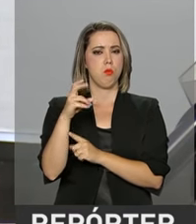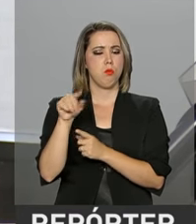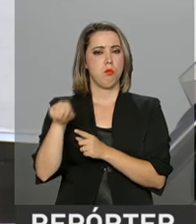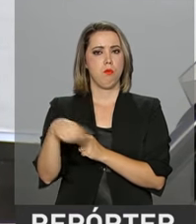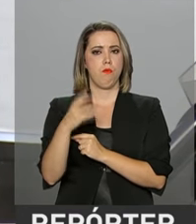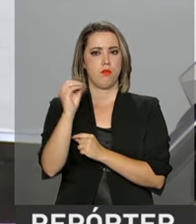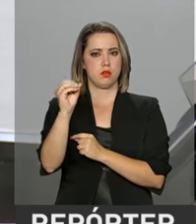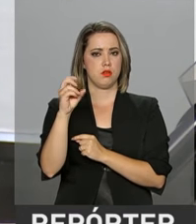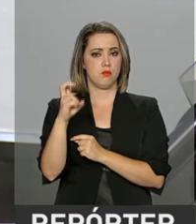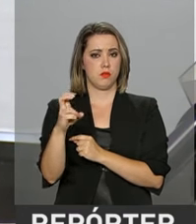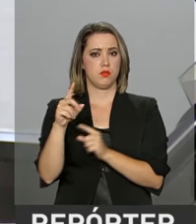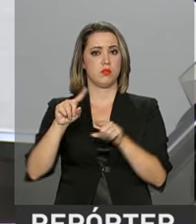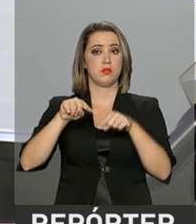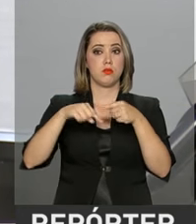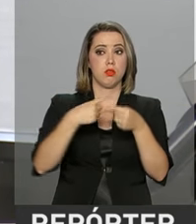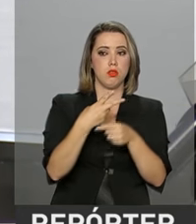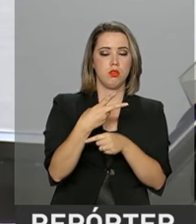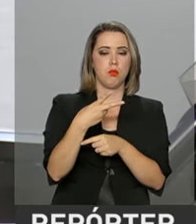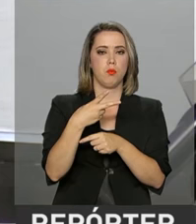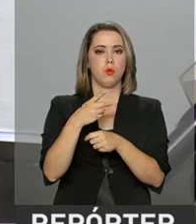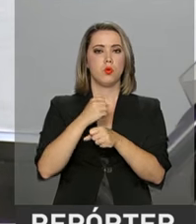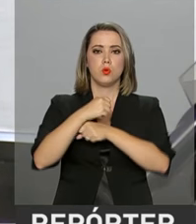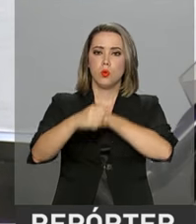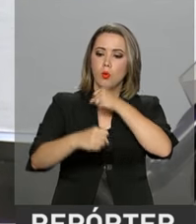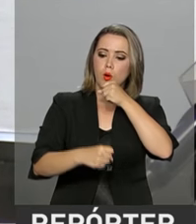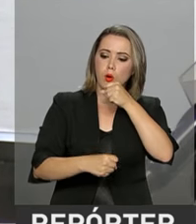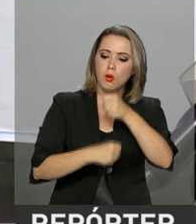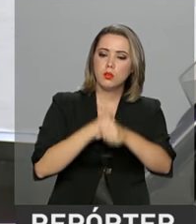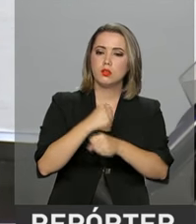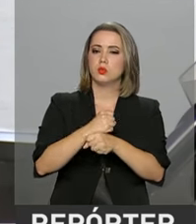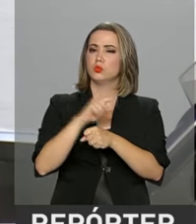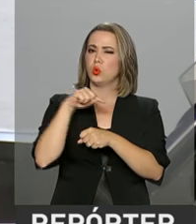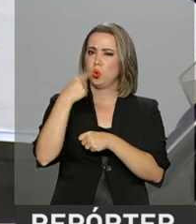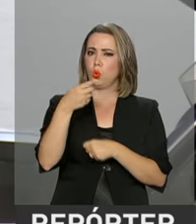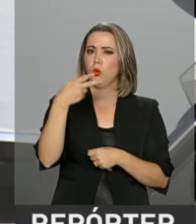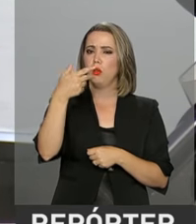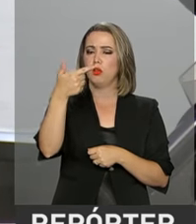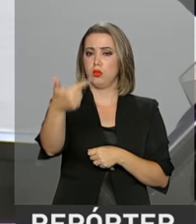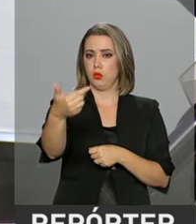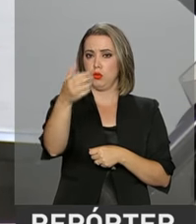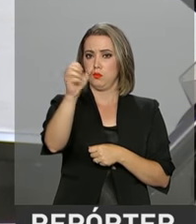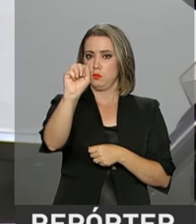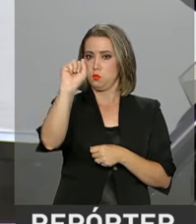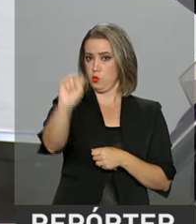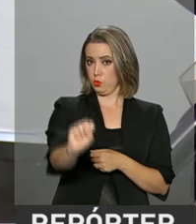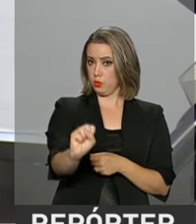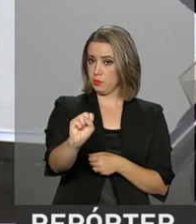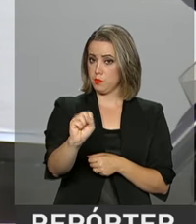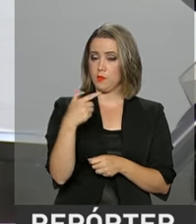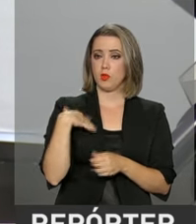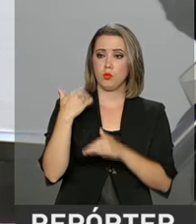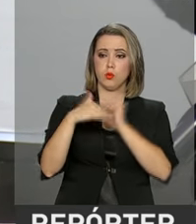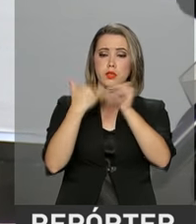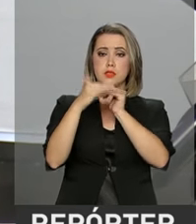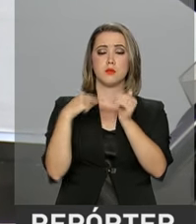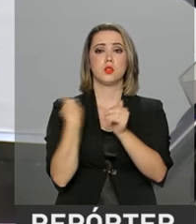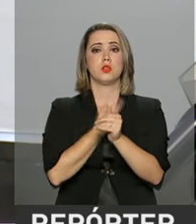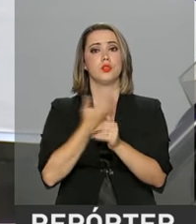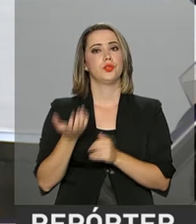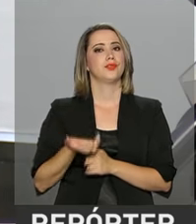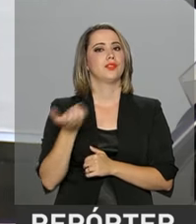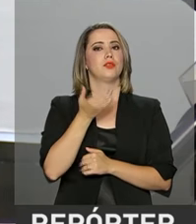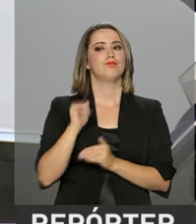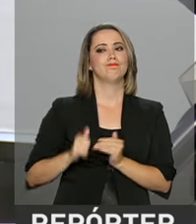até o final em 2018 um crescimento que não seja